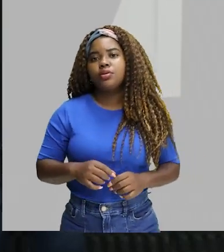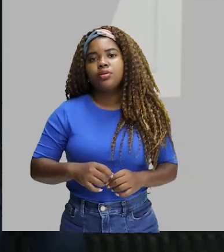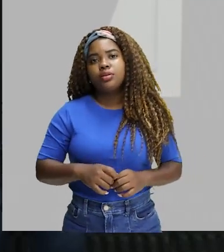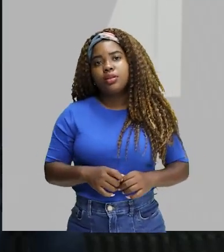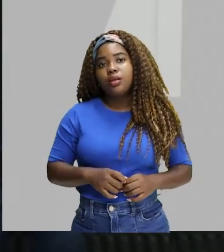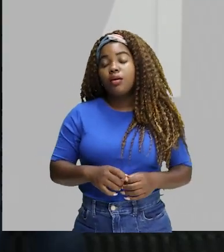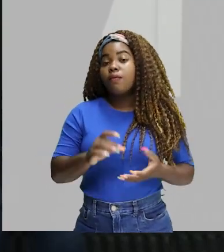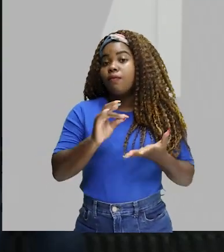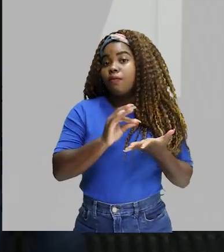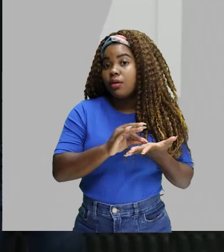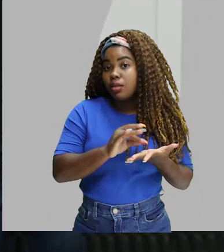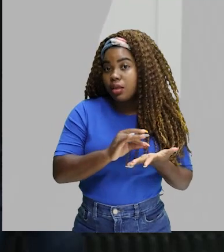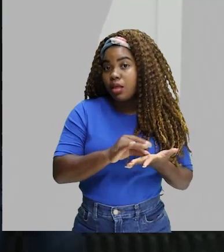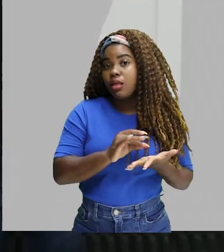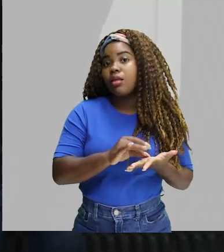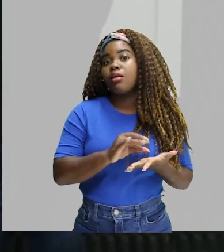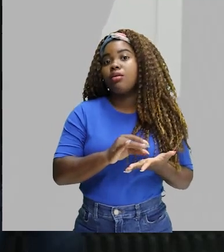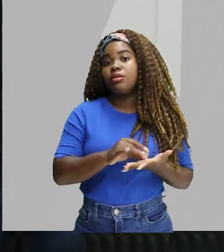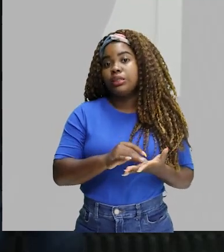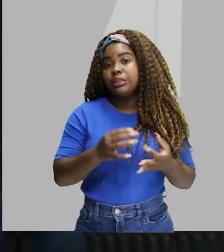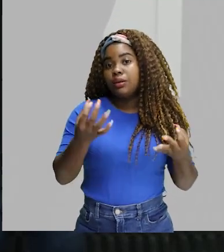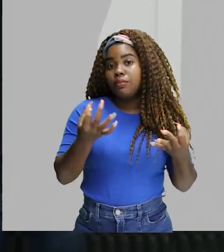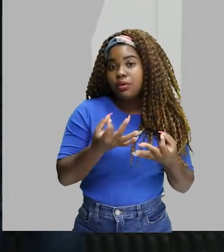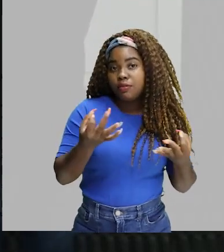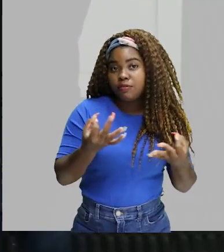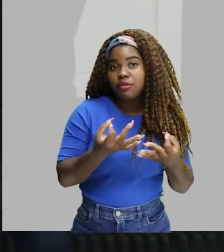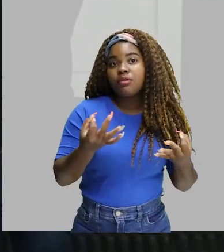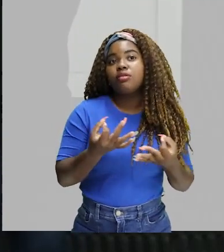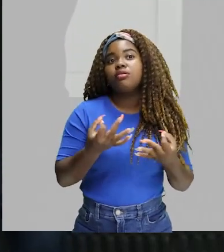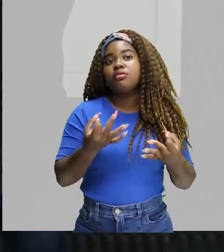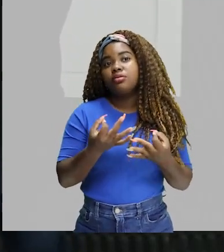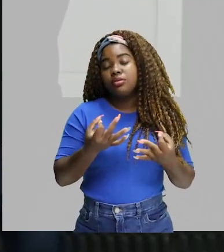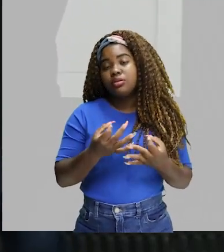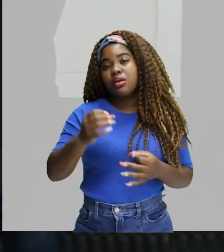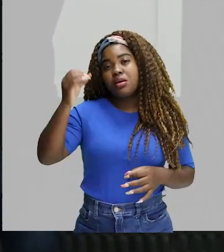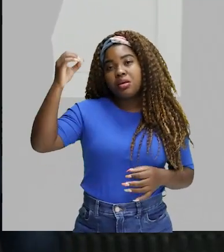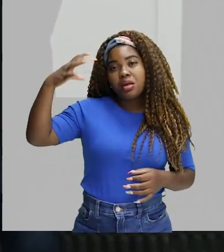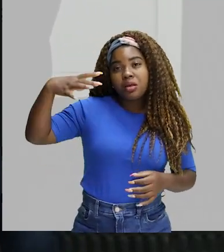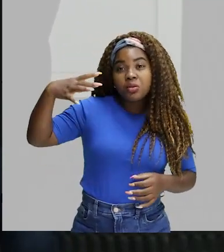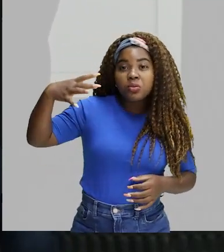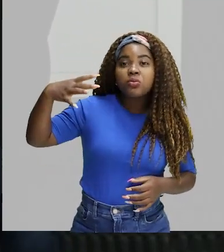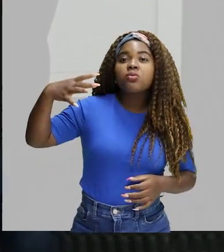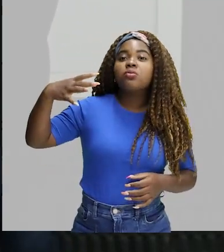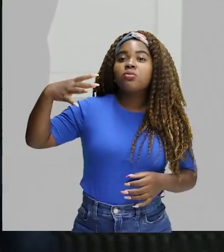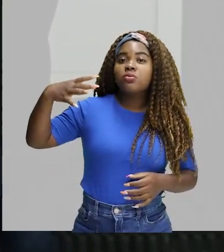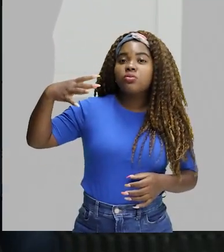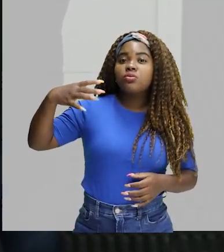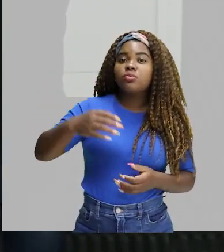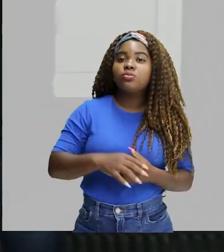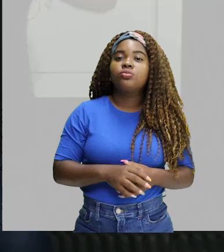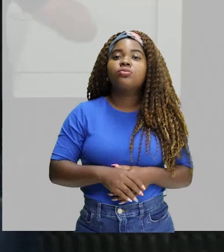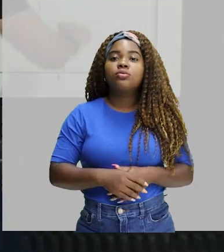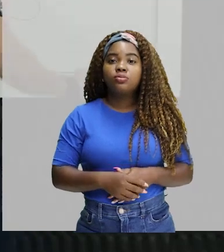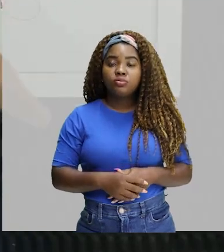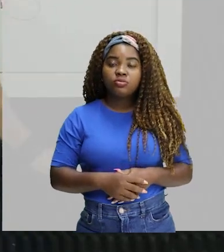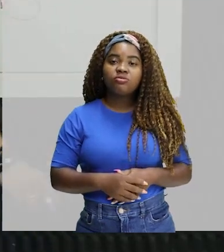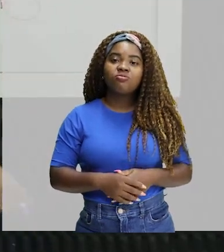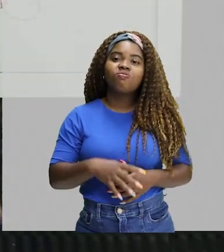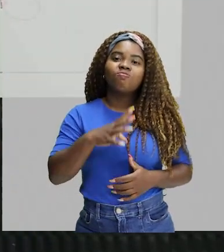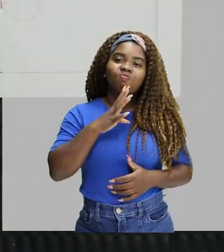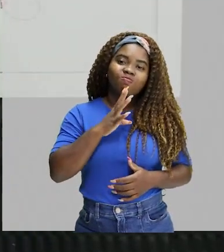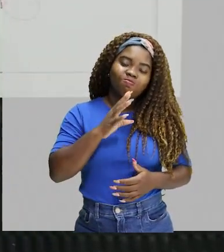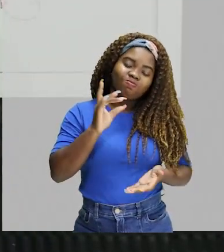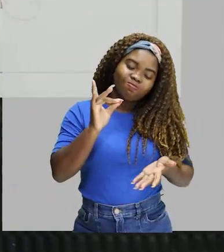o conhecimento que te leva à verdade, à perfeição, é o conhecimento que ilumina a nossa alma, é o conhecimento